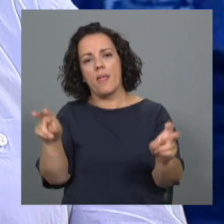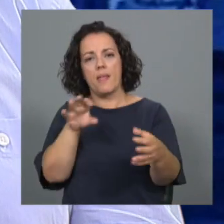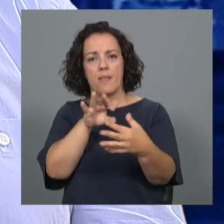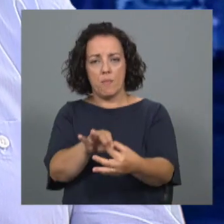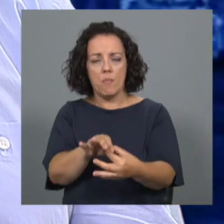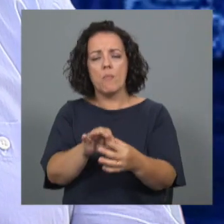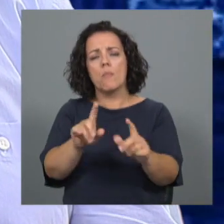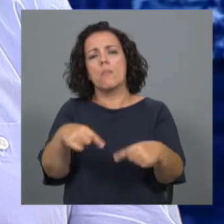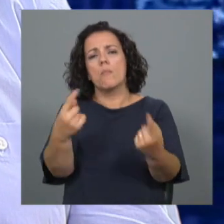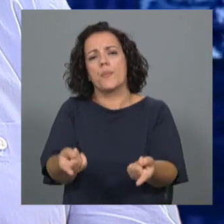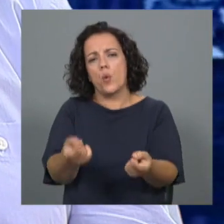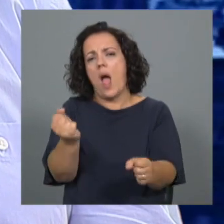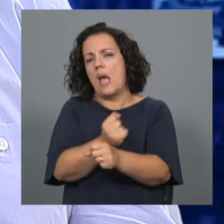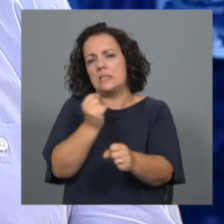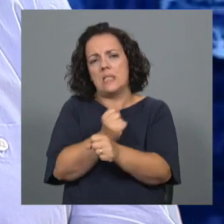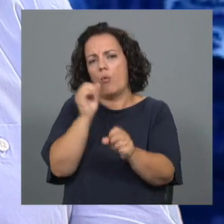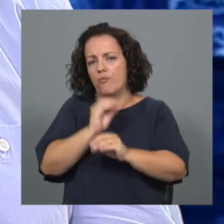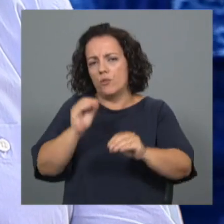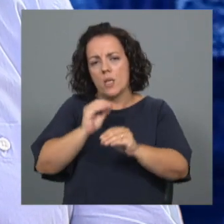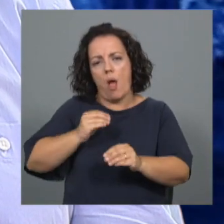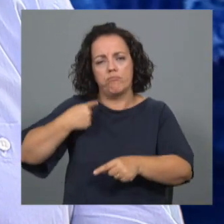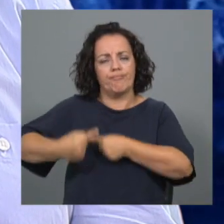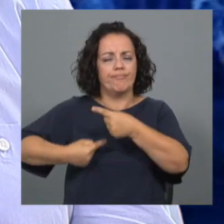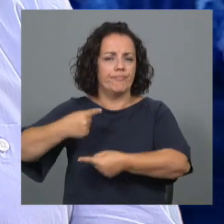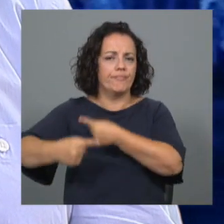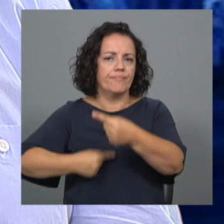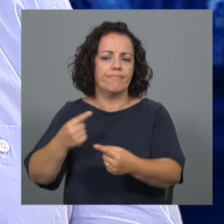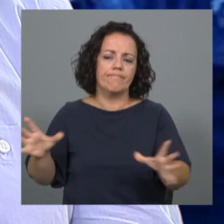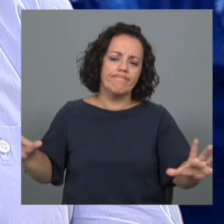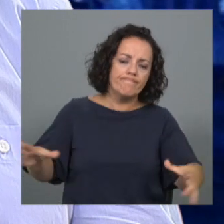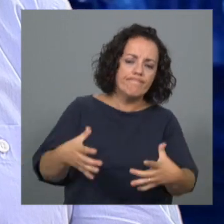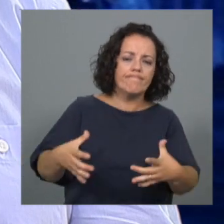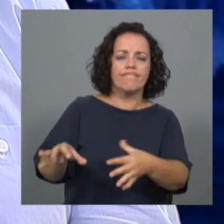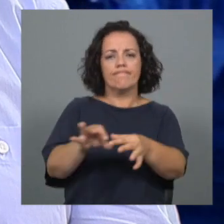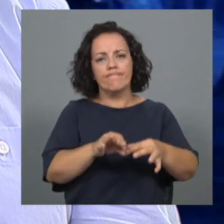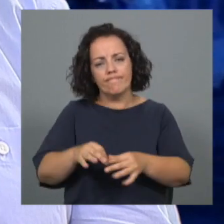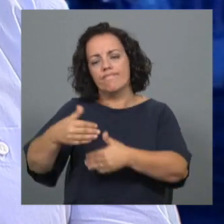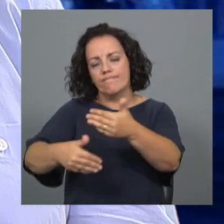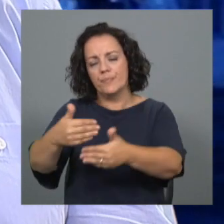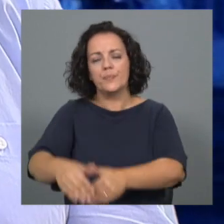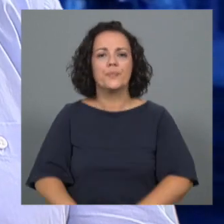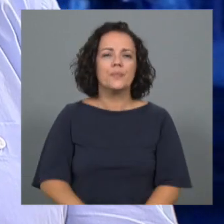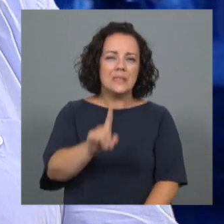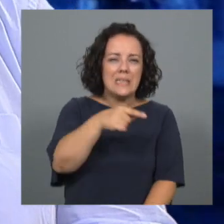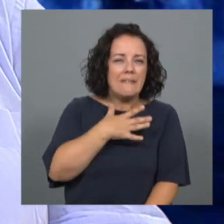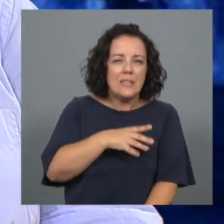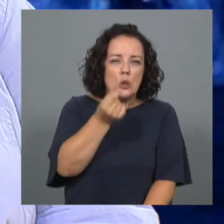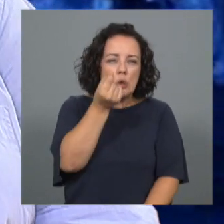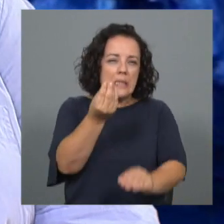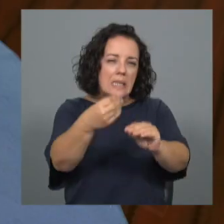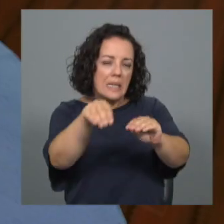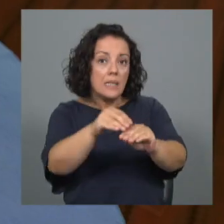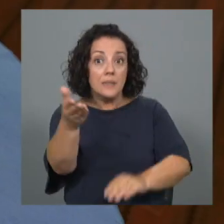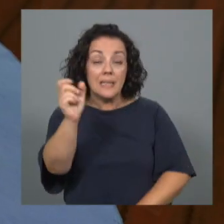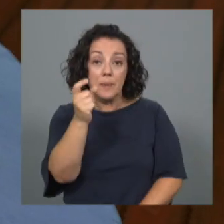o conjunto das outras ações de formação, de congregação, que vamos fazendo. Eric, se me permite, só queria acrescentar uma coisa. Nós fazemos